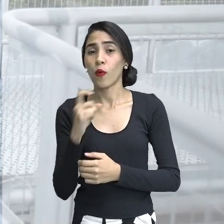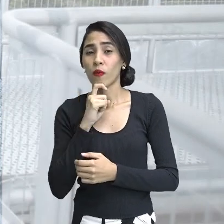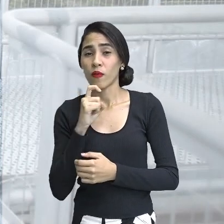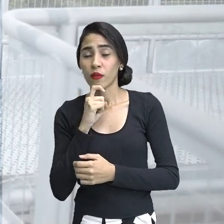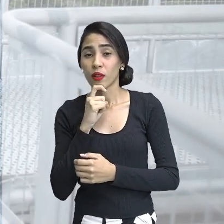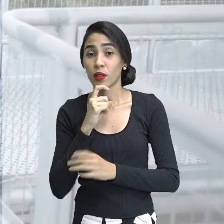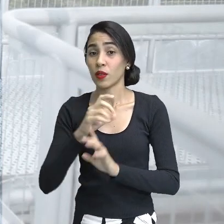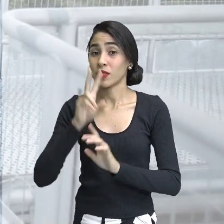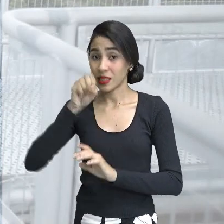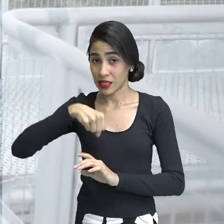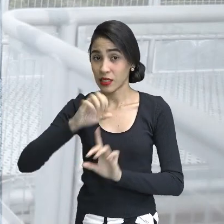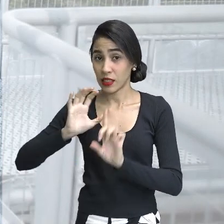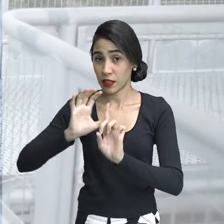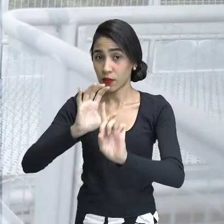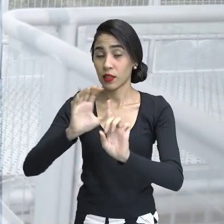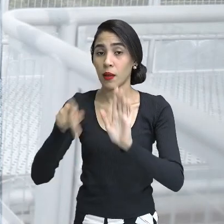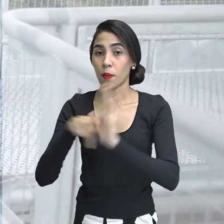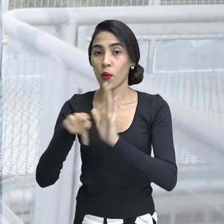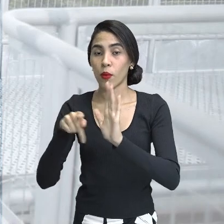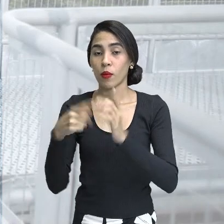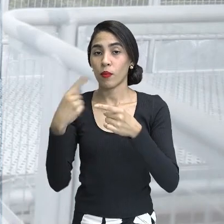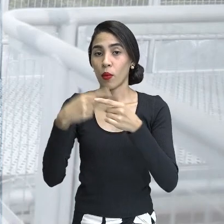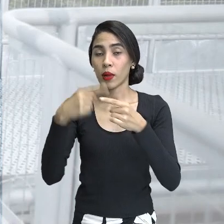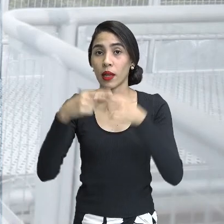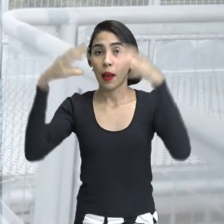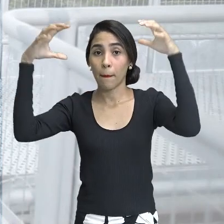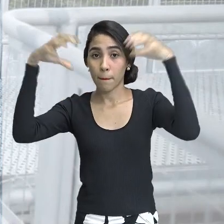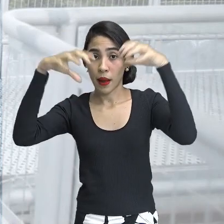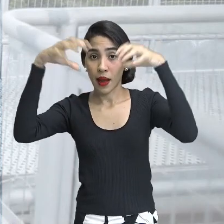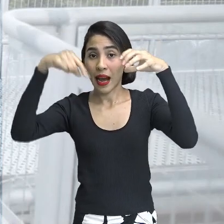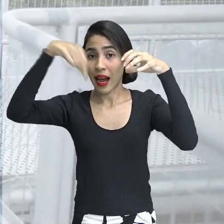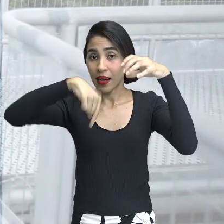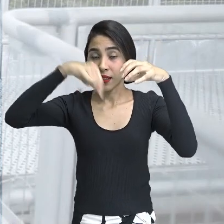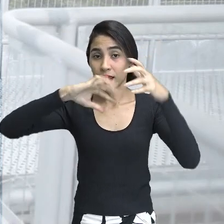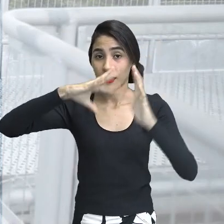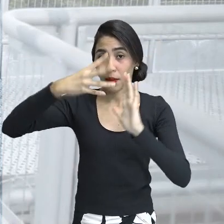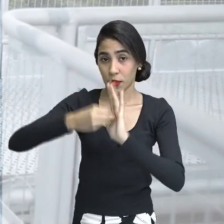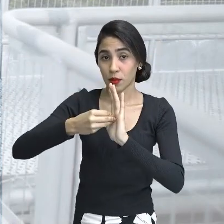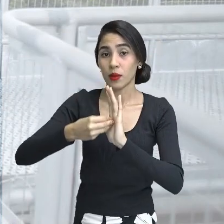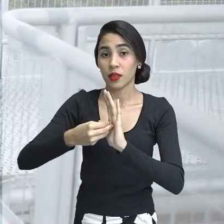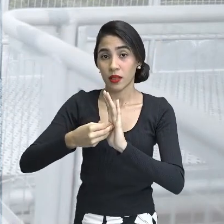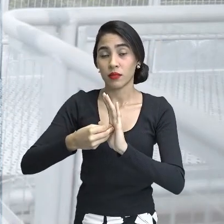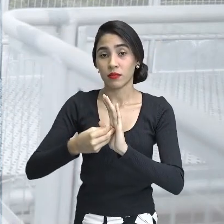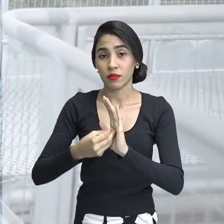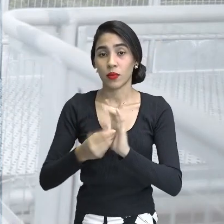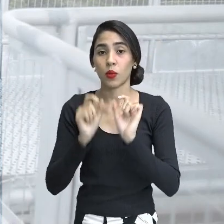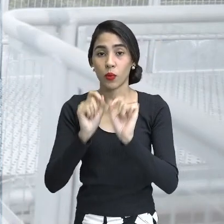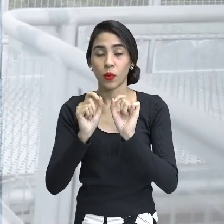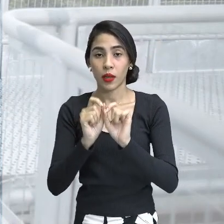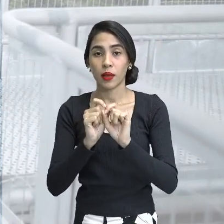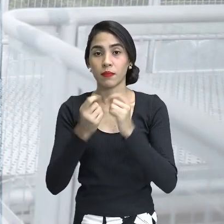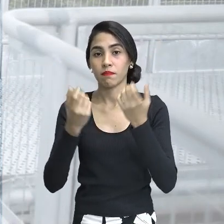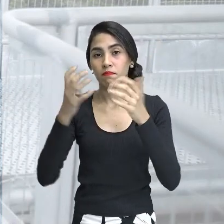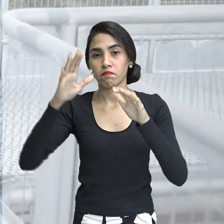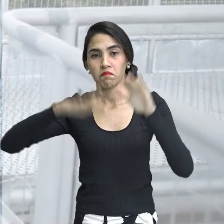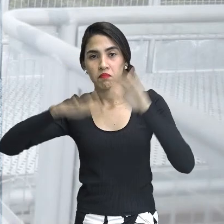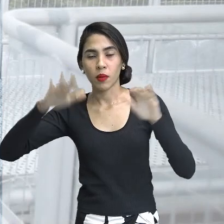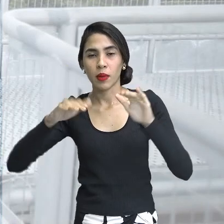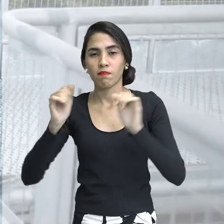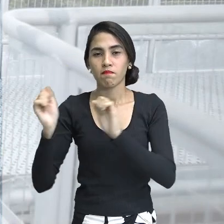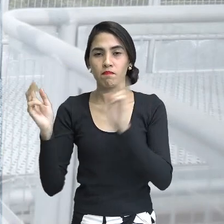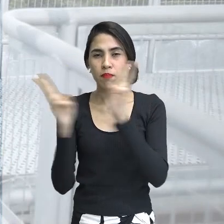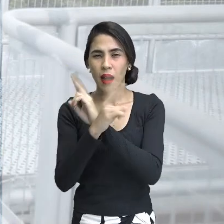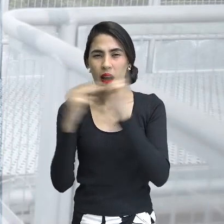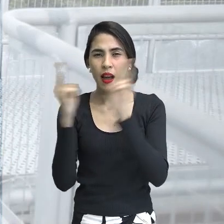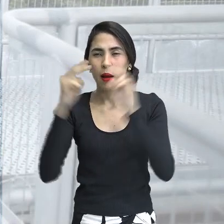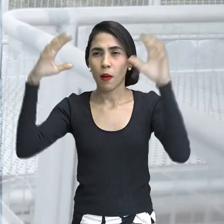gente, porque essas massas de ar que são formadas aqui na região amazônica, né, que são as massas de ar que normalmente são carregadas